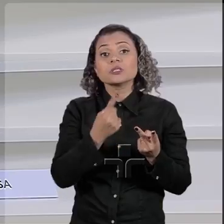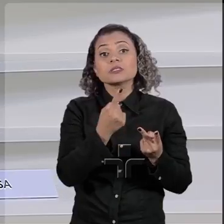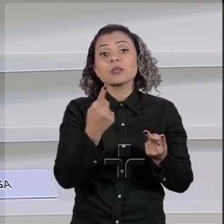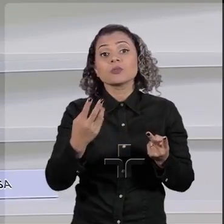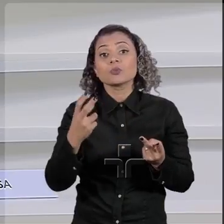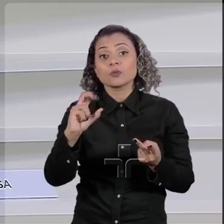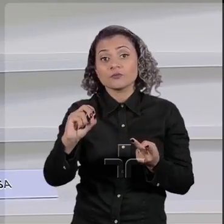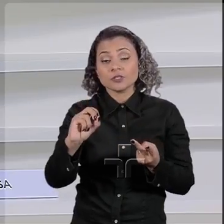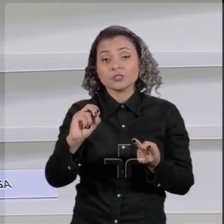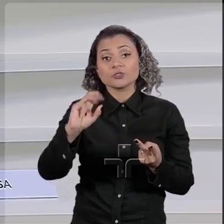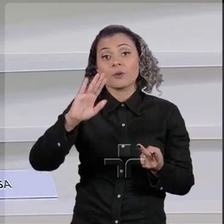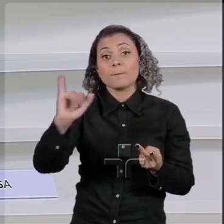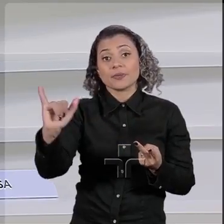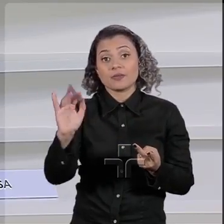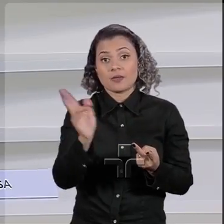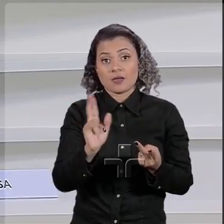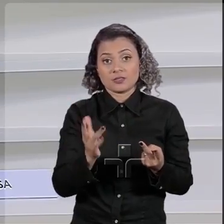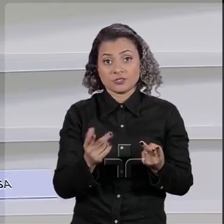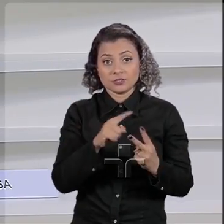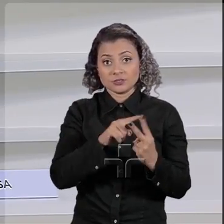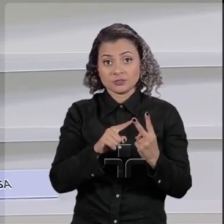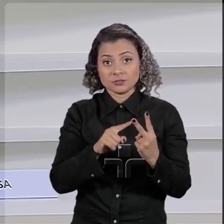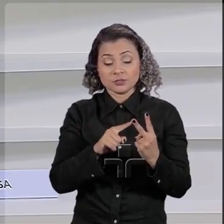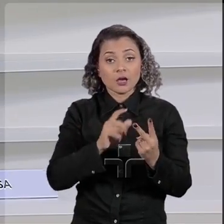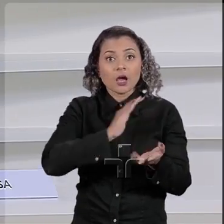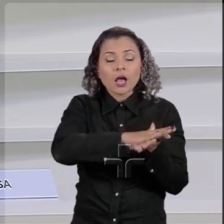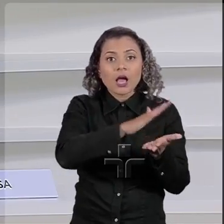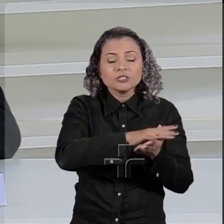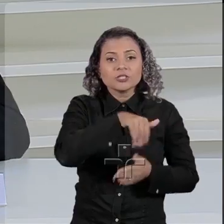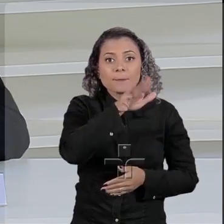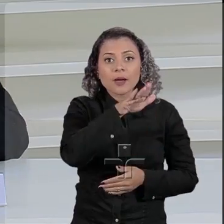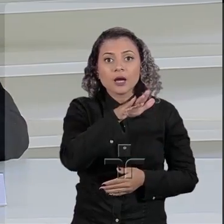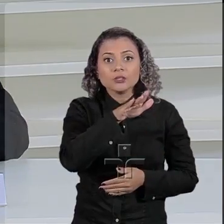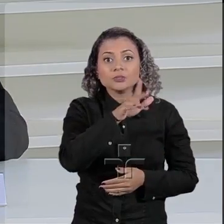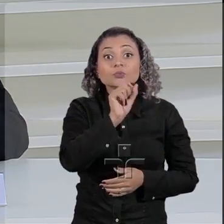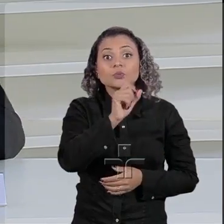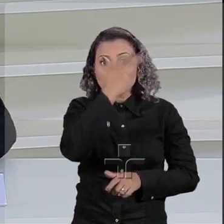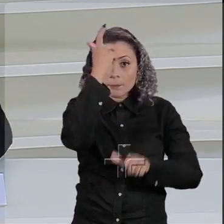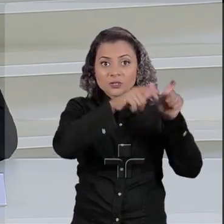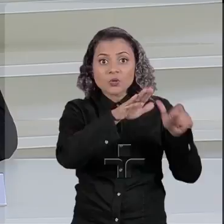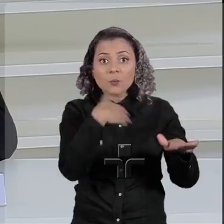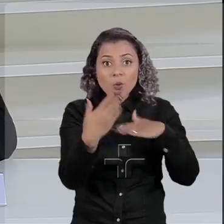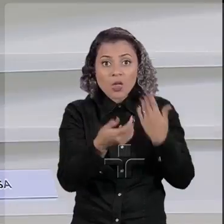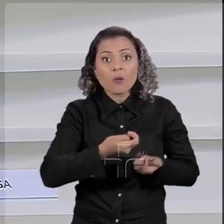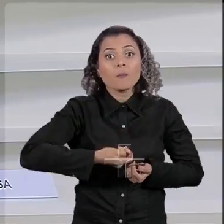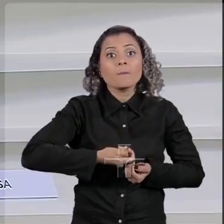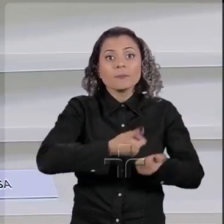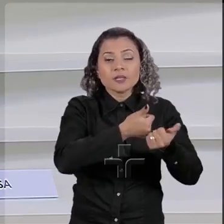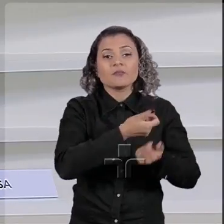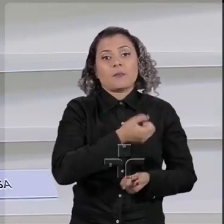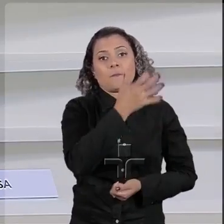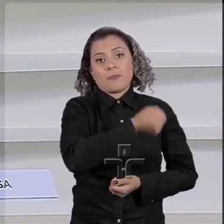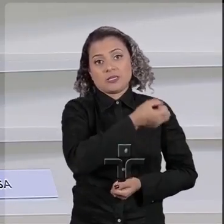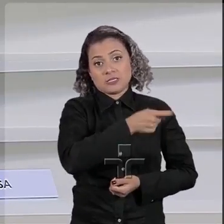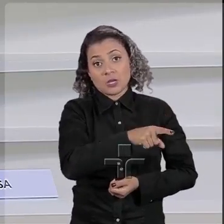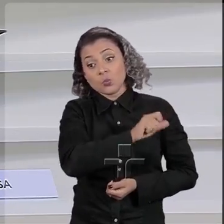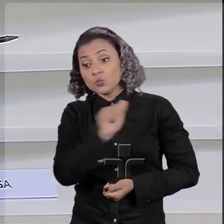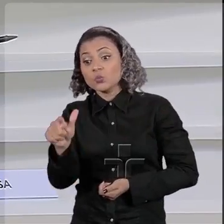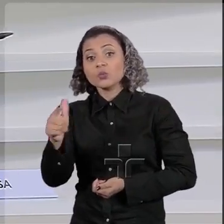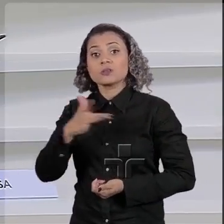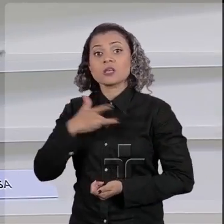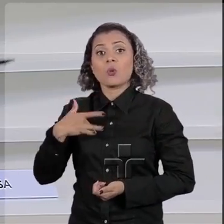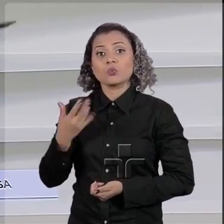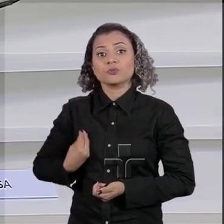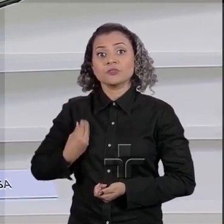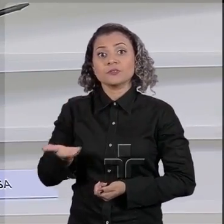bilhões. Então, a gente gastou mais com os mortos do que com os vivos, para cuidar da saúde dos vivos. Mas